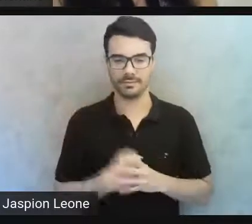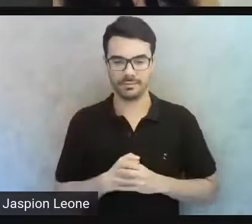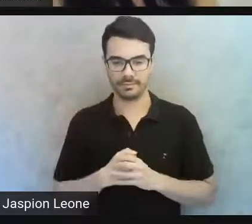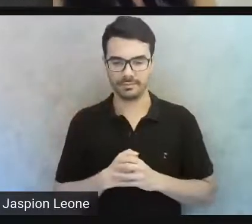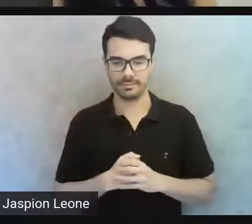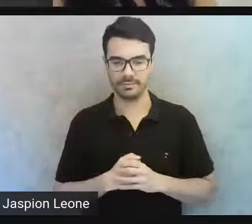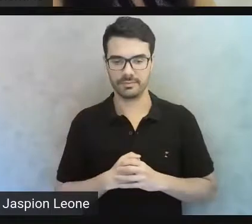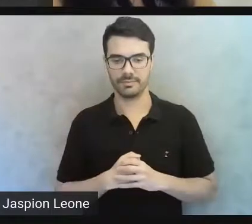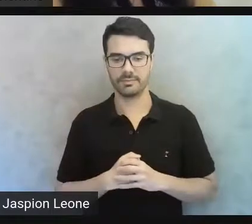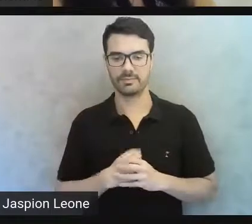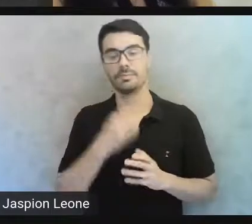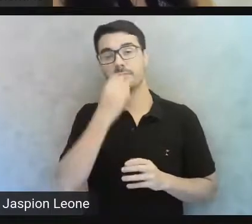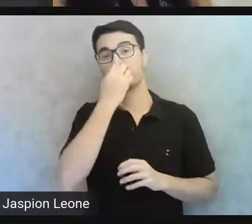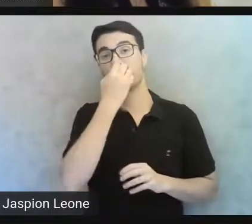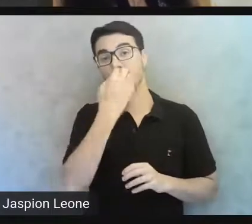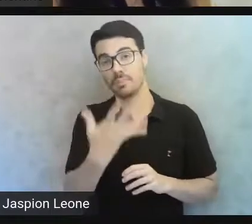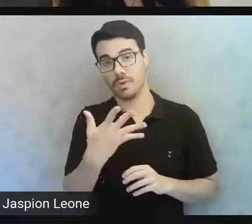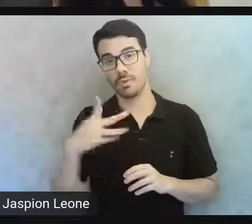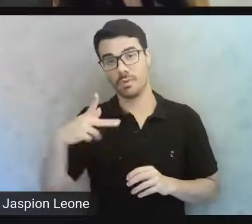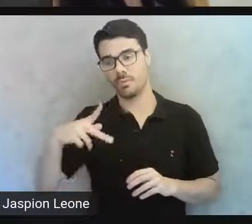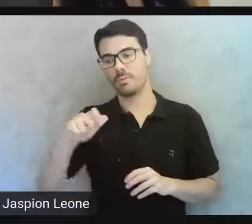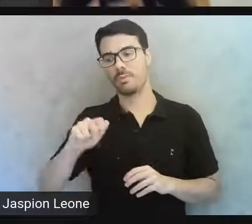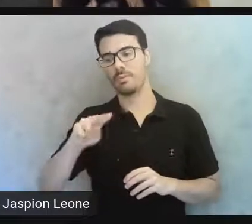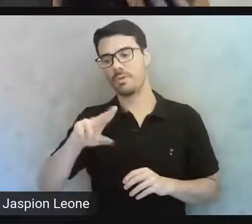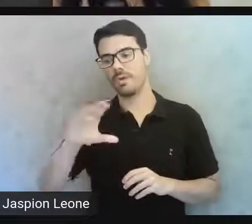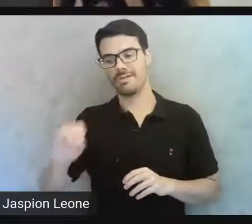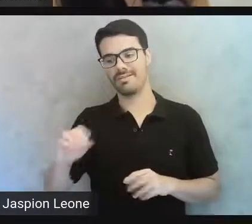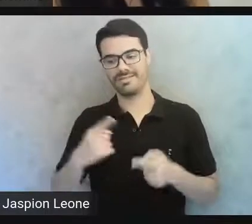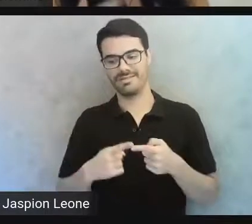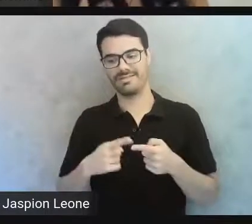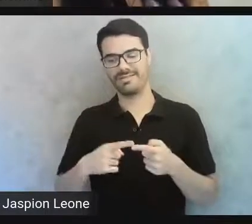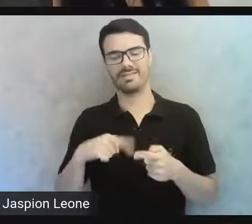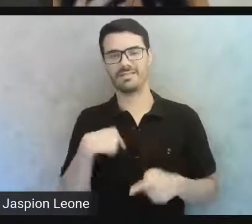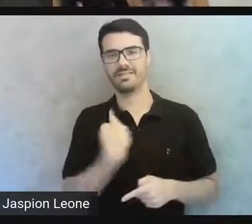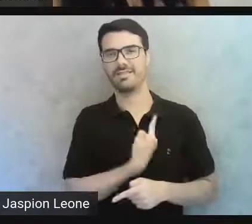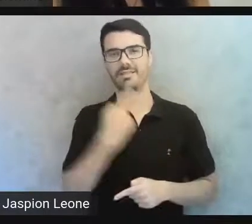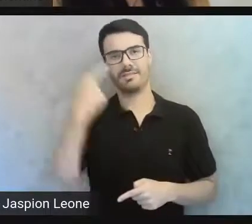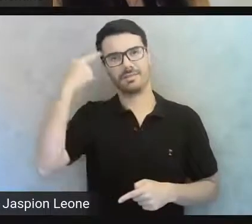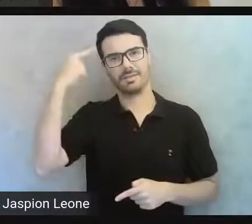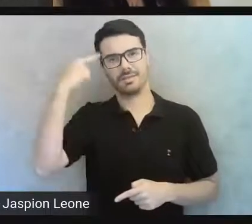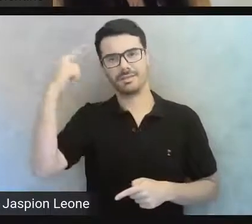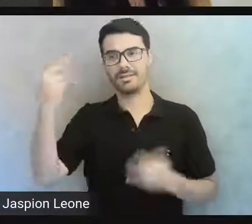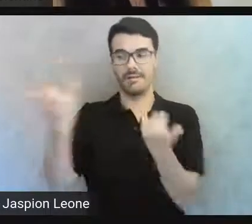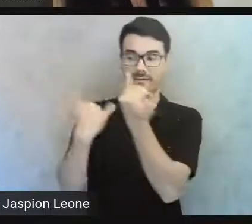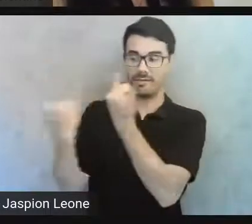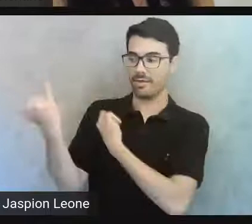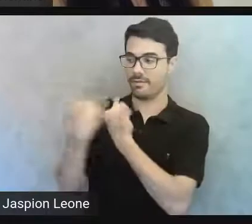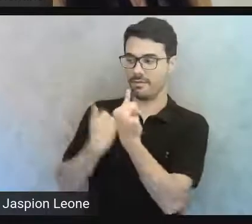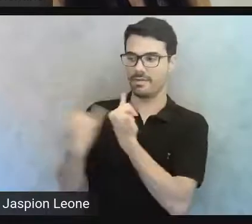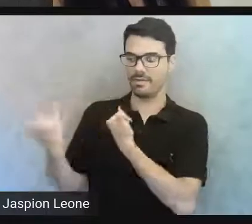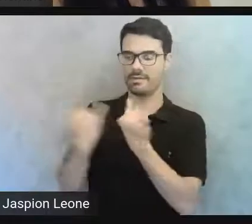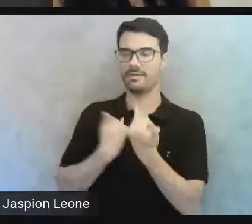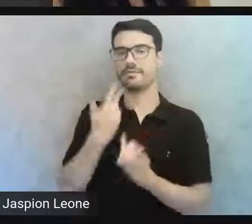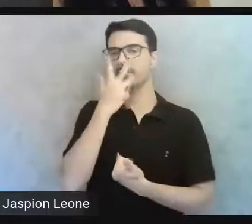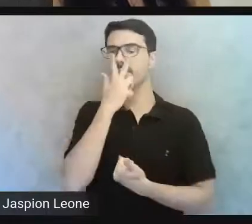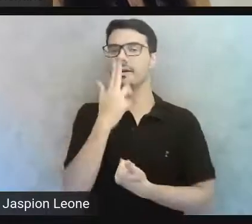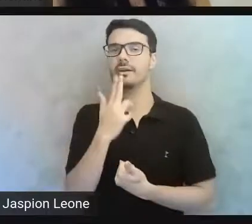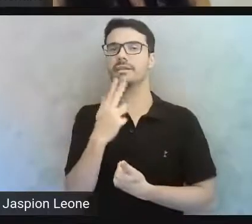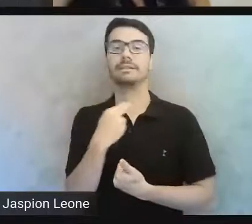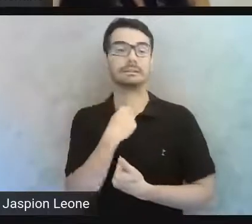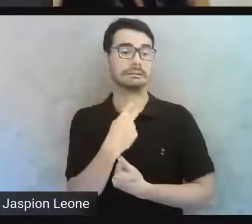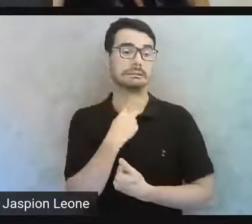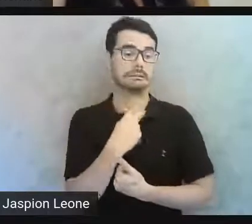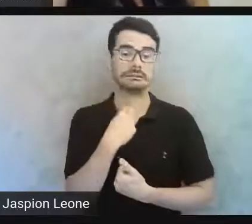Muito bom, Paulo, porque a gente, nossa cabeça, né, tem às vezes muita informação, a gente fica muito ocupado, e aí a gente